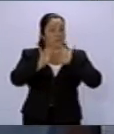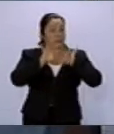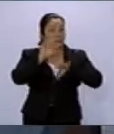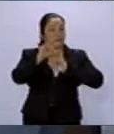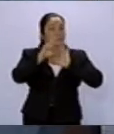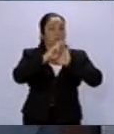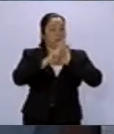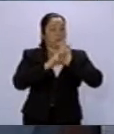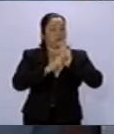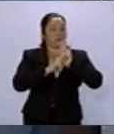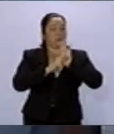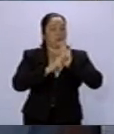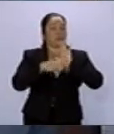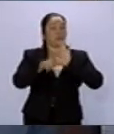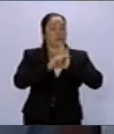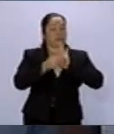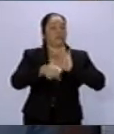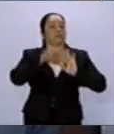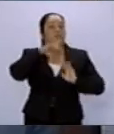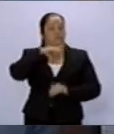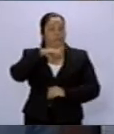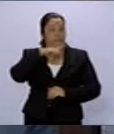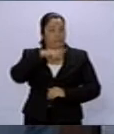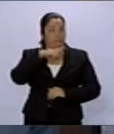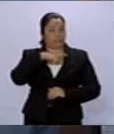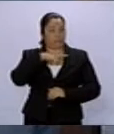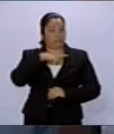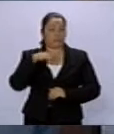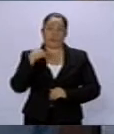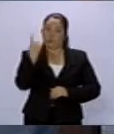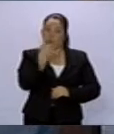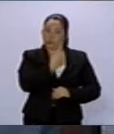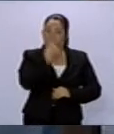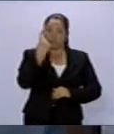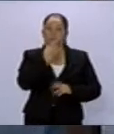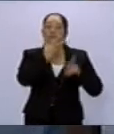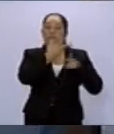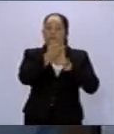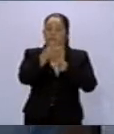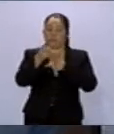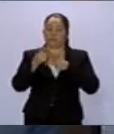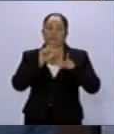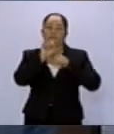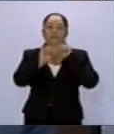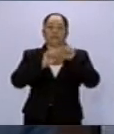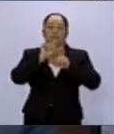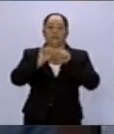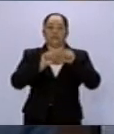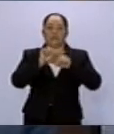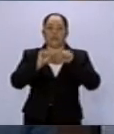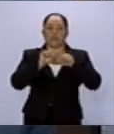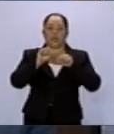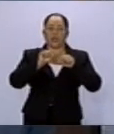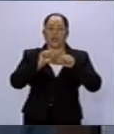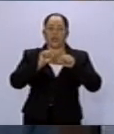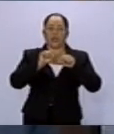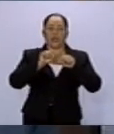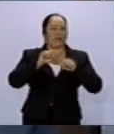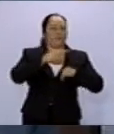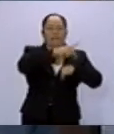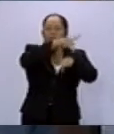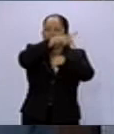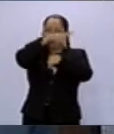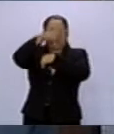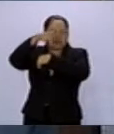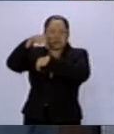para essas condicionantes nós observando aquilo que existe no mundo em vários países